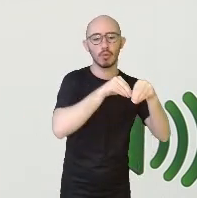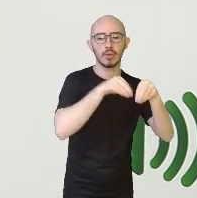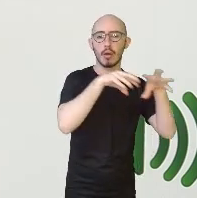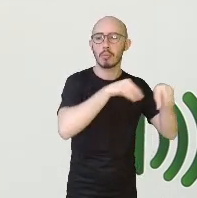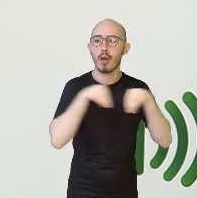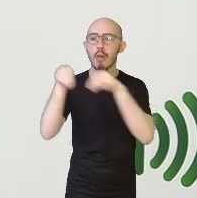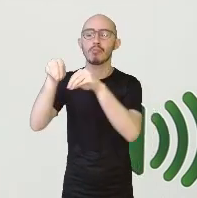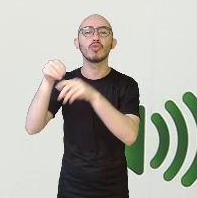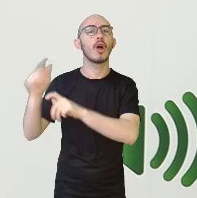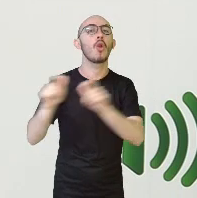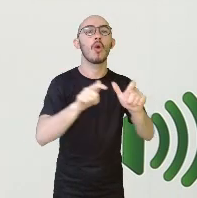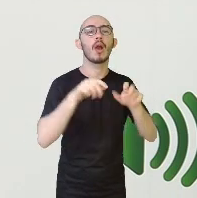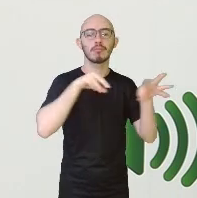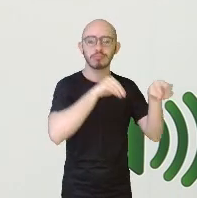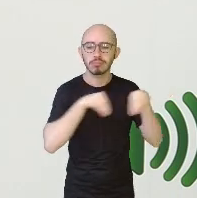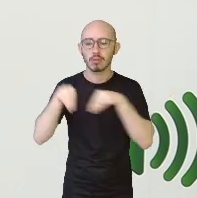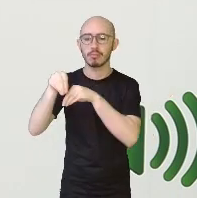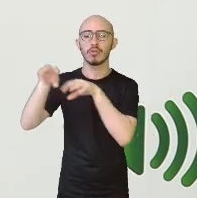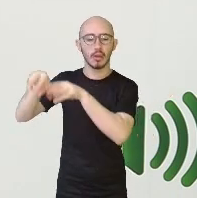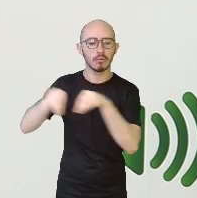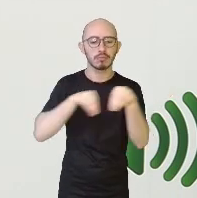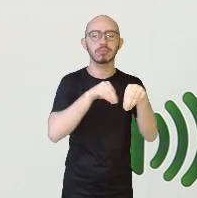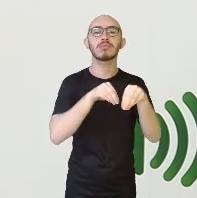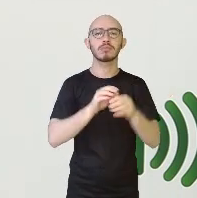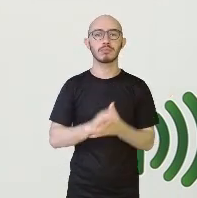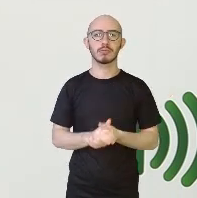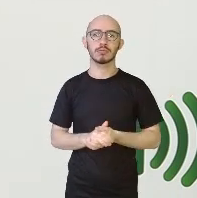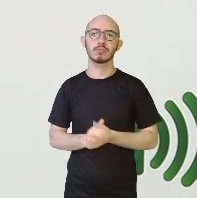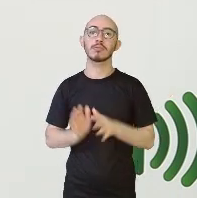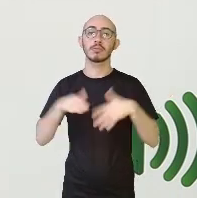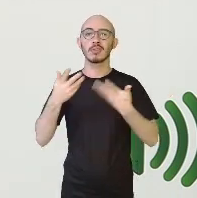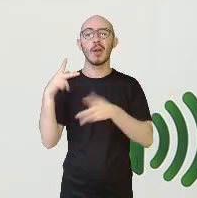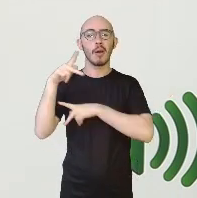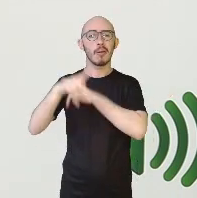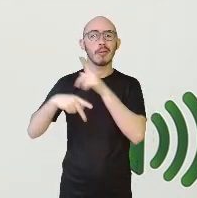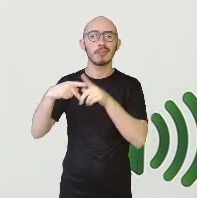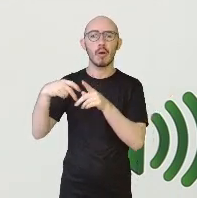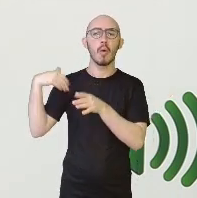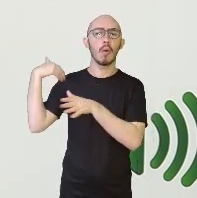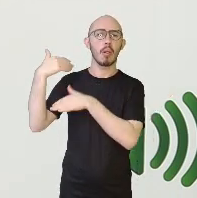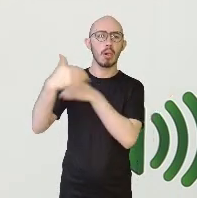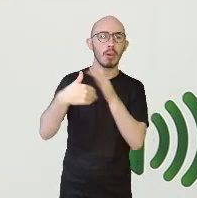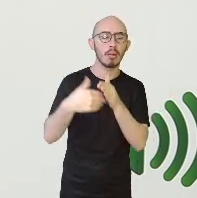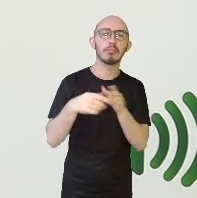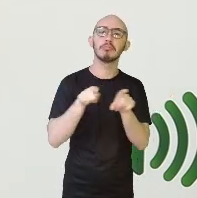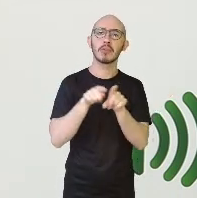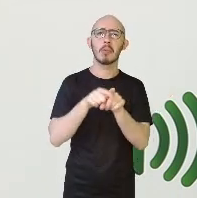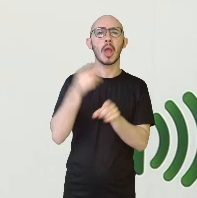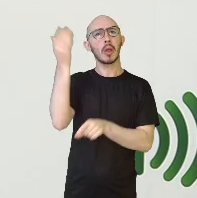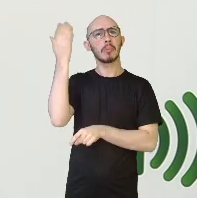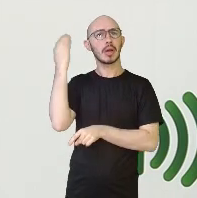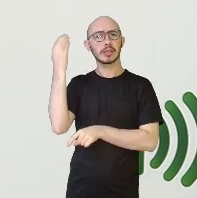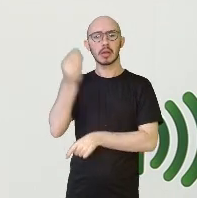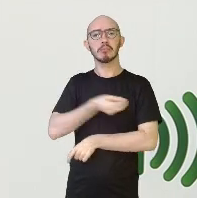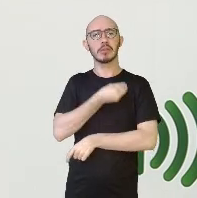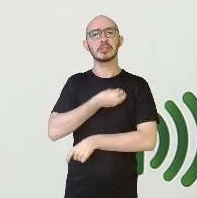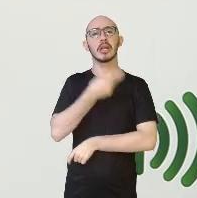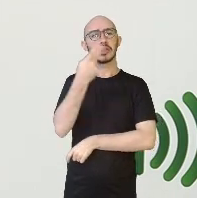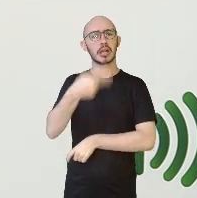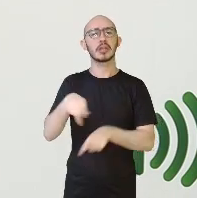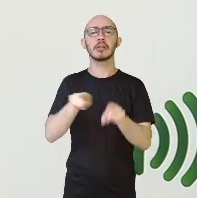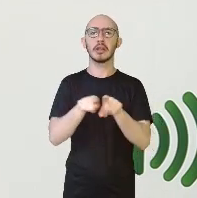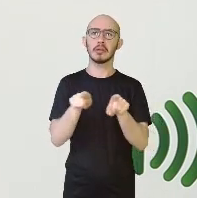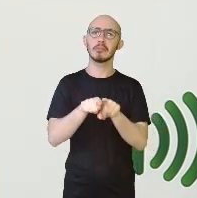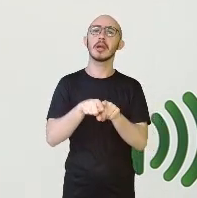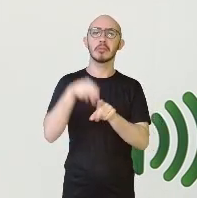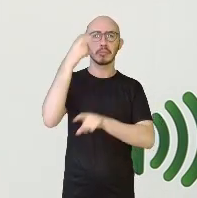outros espaços. Acredita-se os historiadores que esses povos vieram para cá também, estiveram presentes aqui também na cultura,